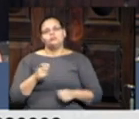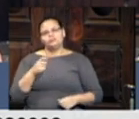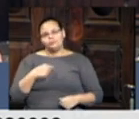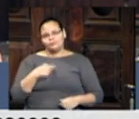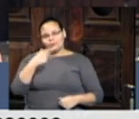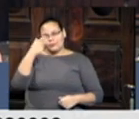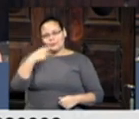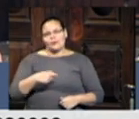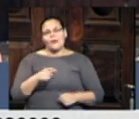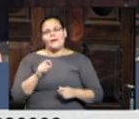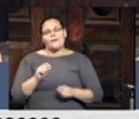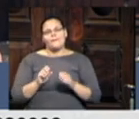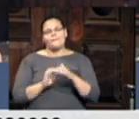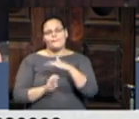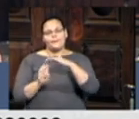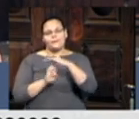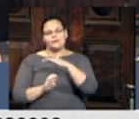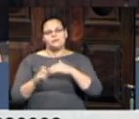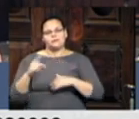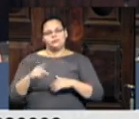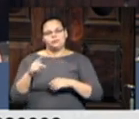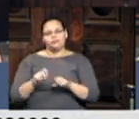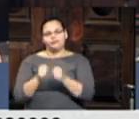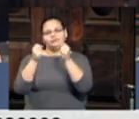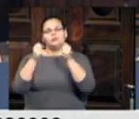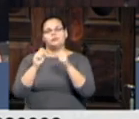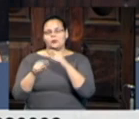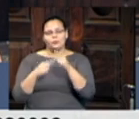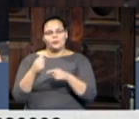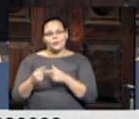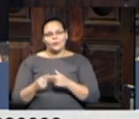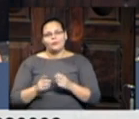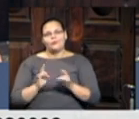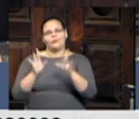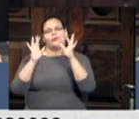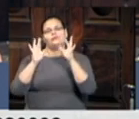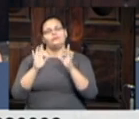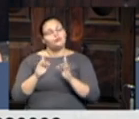se vende. É isso que aconteceu.